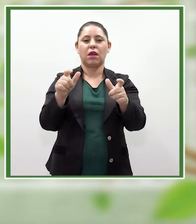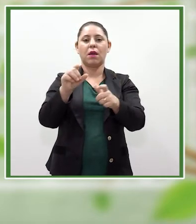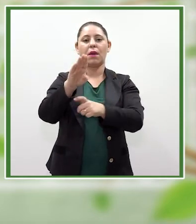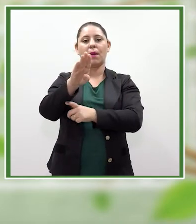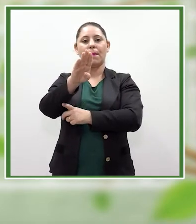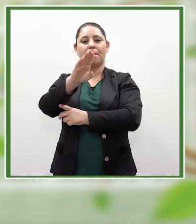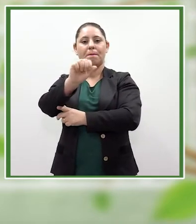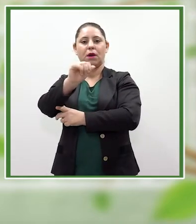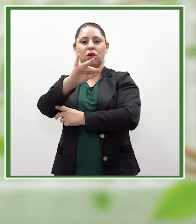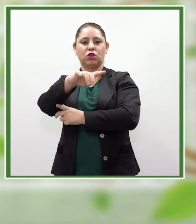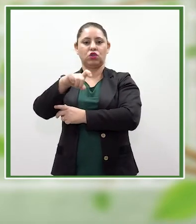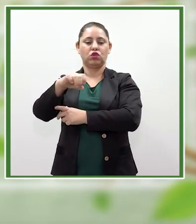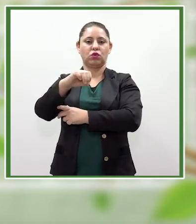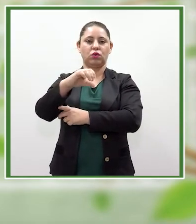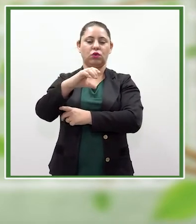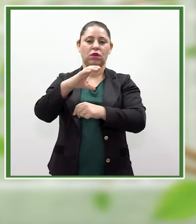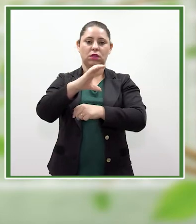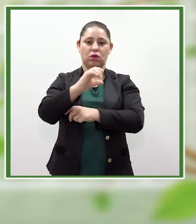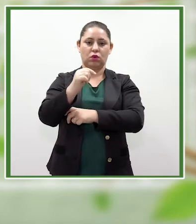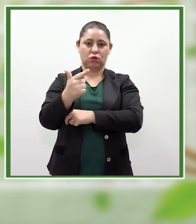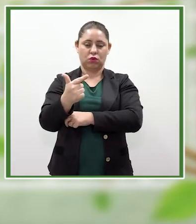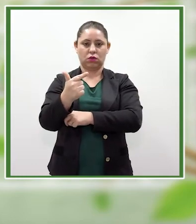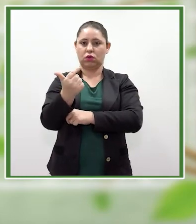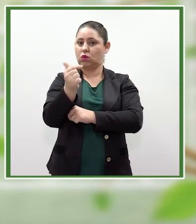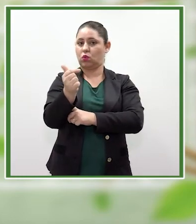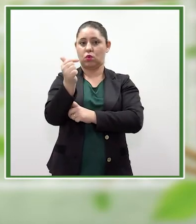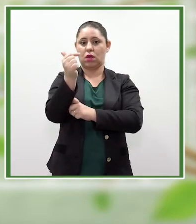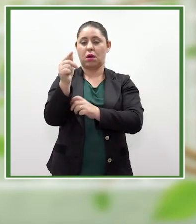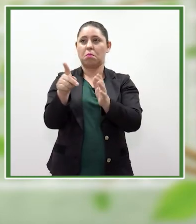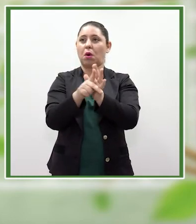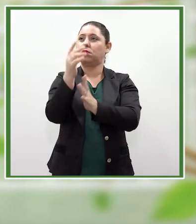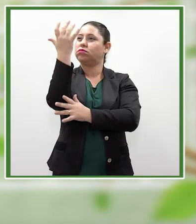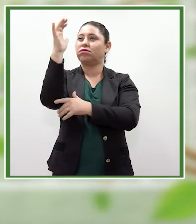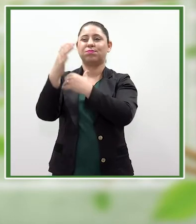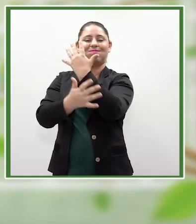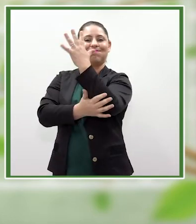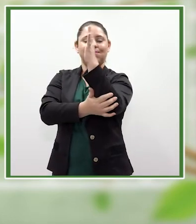para sistemas pecuários que não contemplem o componente florestal.